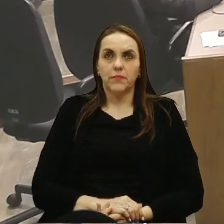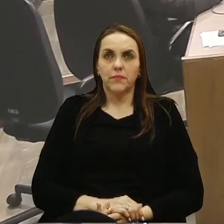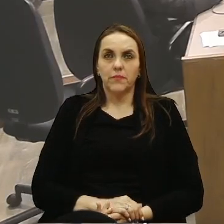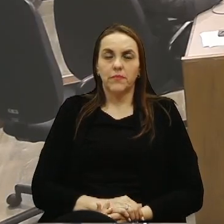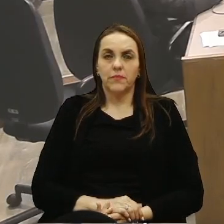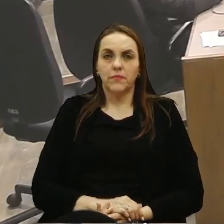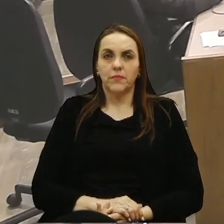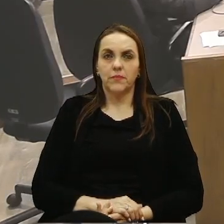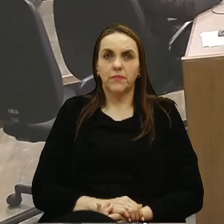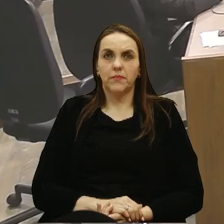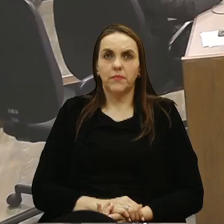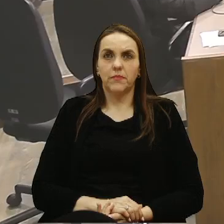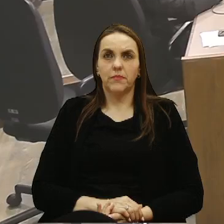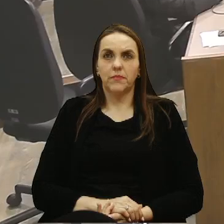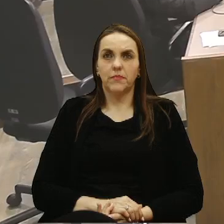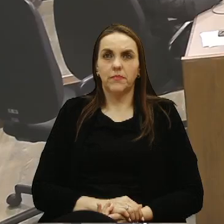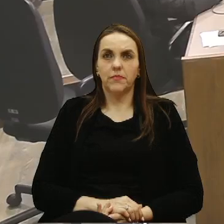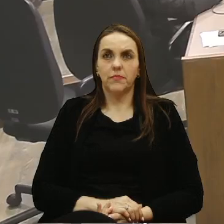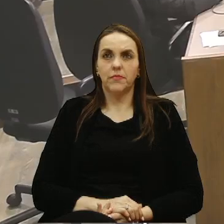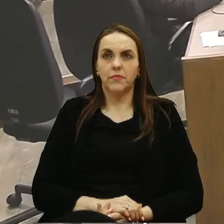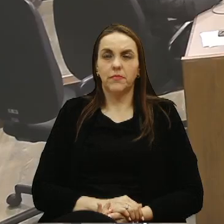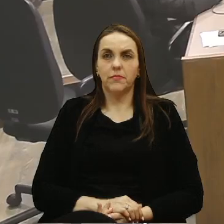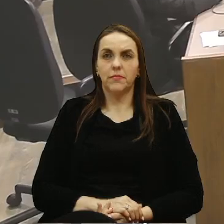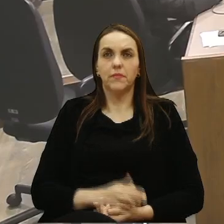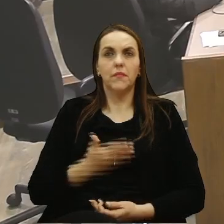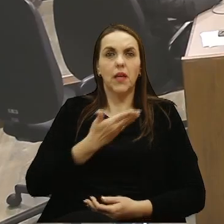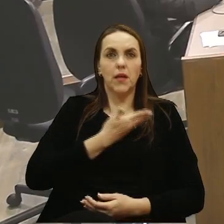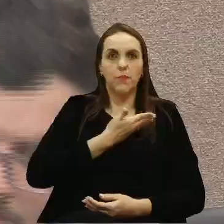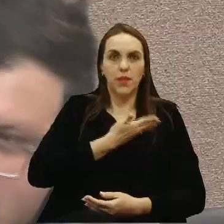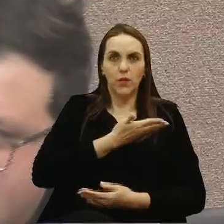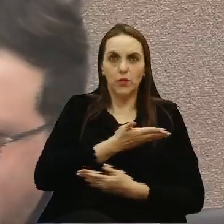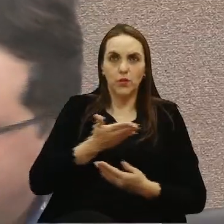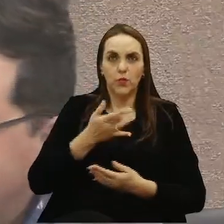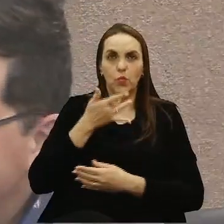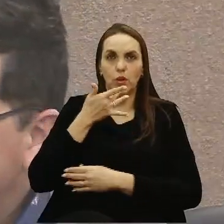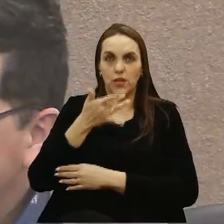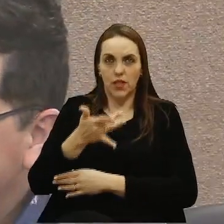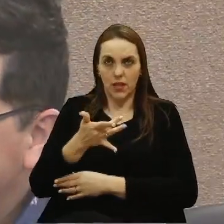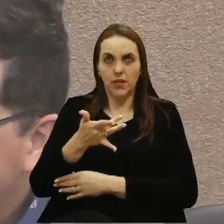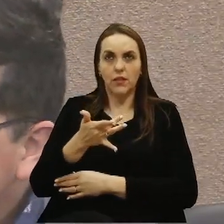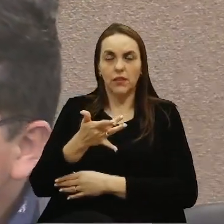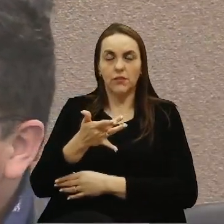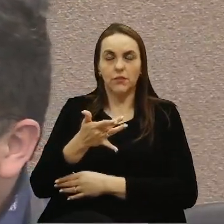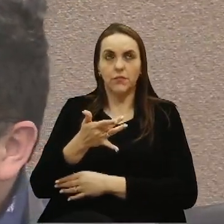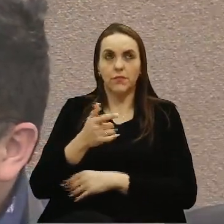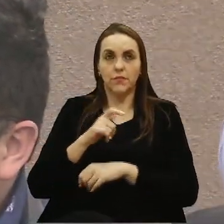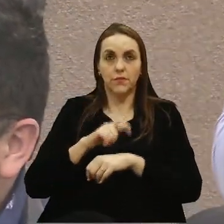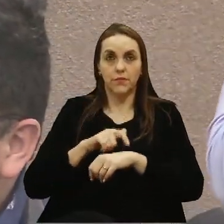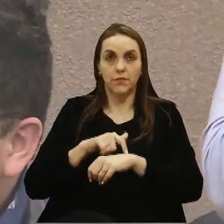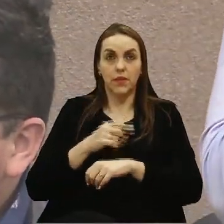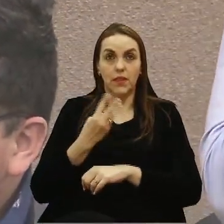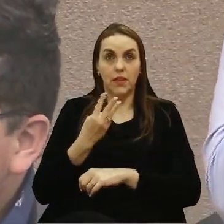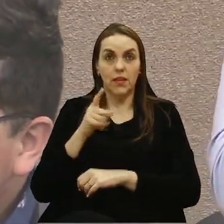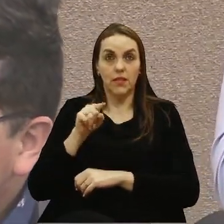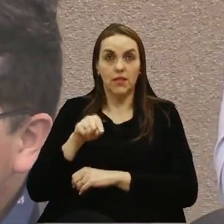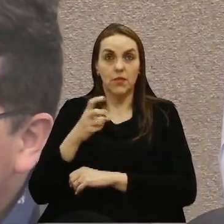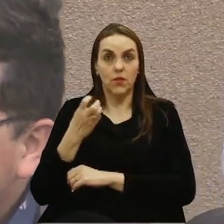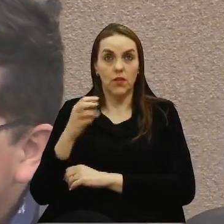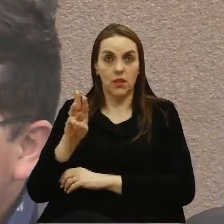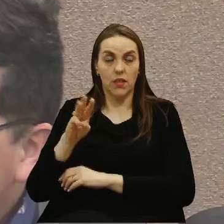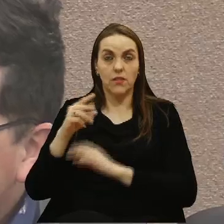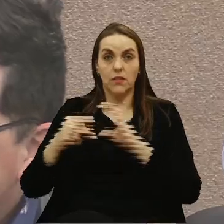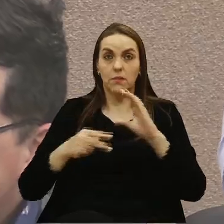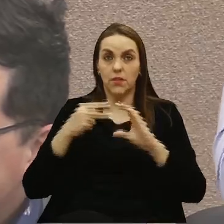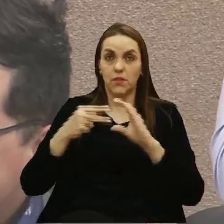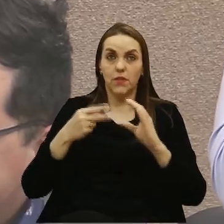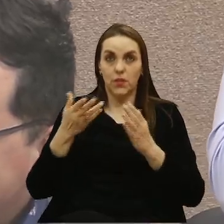Meus amigos, Para declarar voto. boa tarde. Já são 13h53 da tarde, nós estamos aqui na Câmara de Vereadores, para